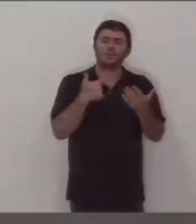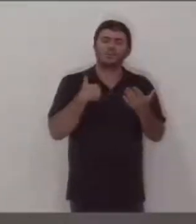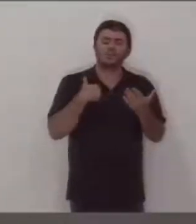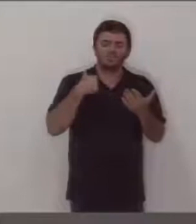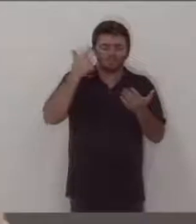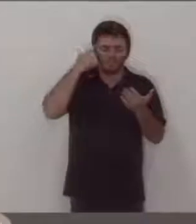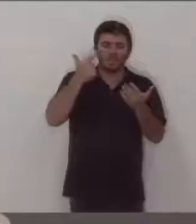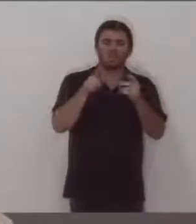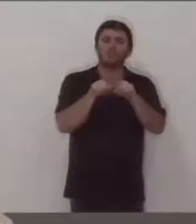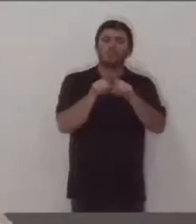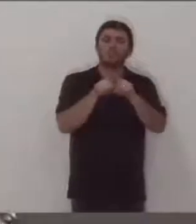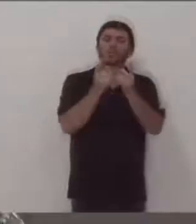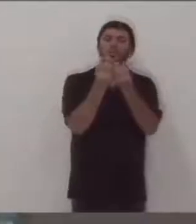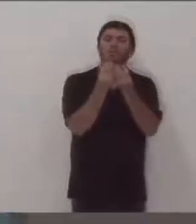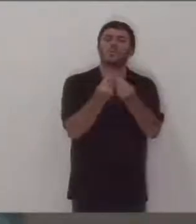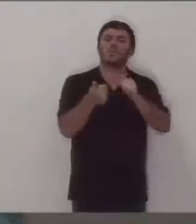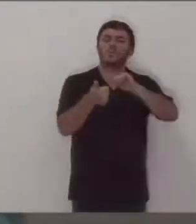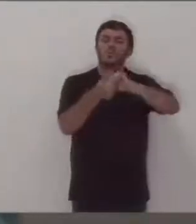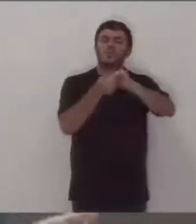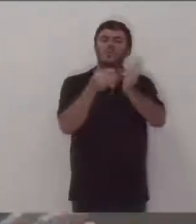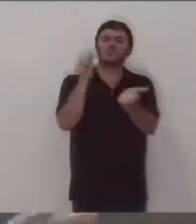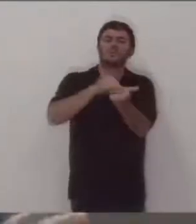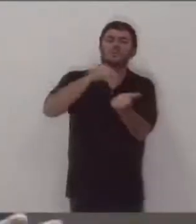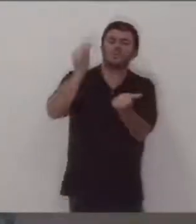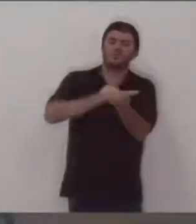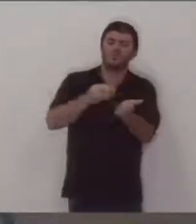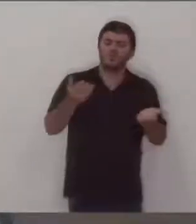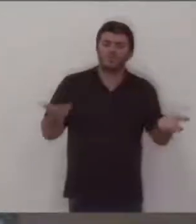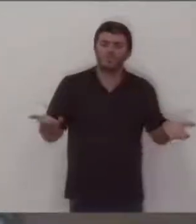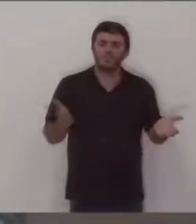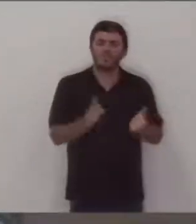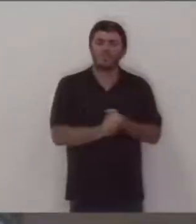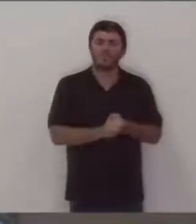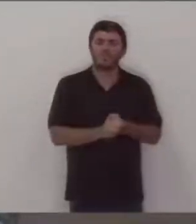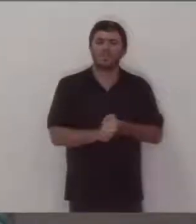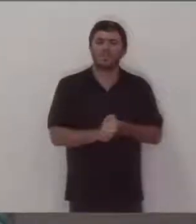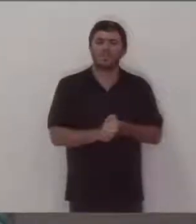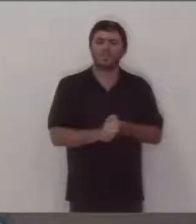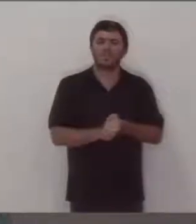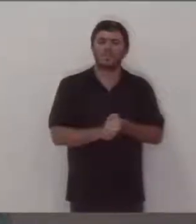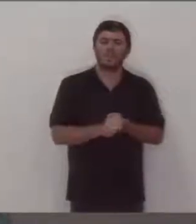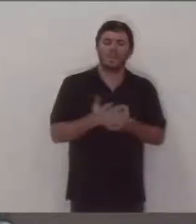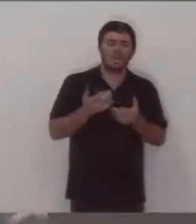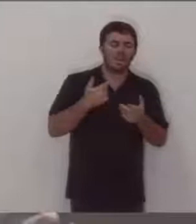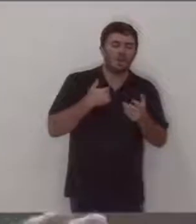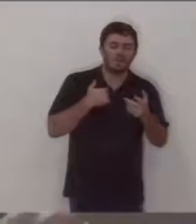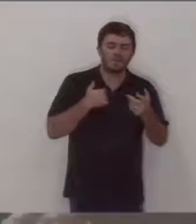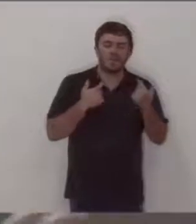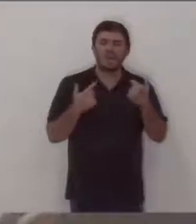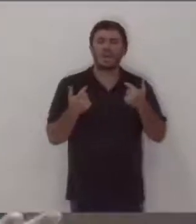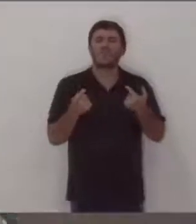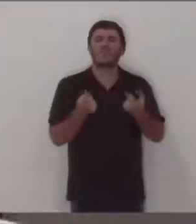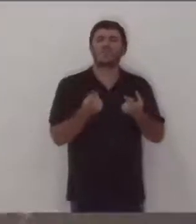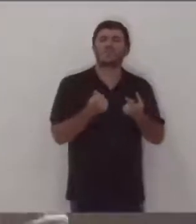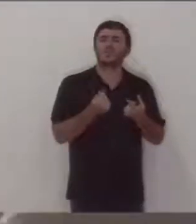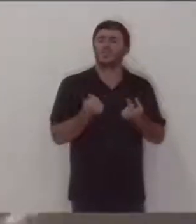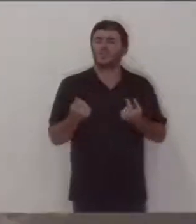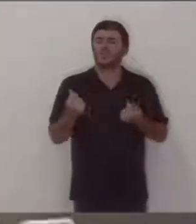como qualidade também. Eu ouço algumas pessoas falar assim, mas não tem dinheiro, tudo é